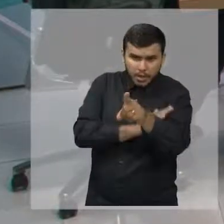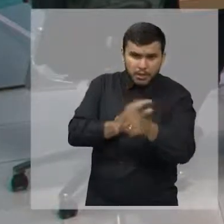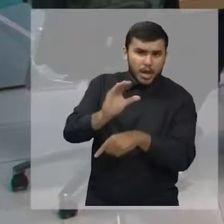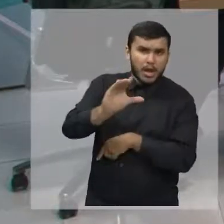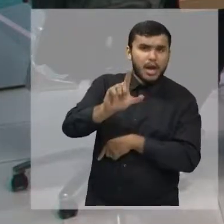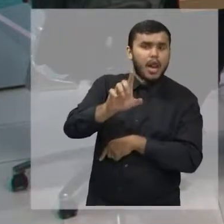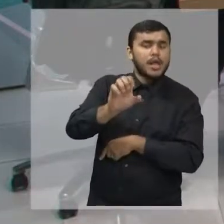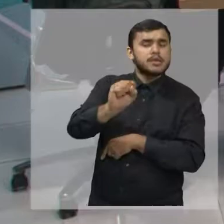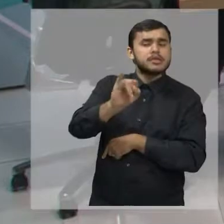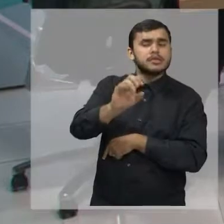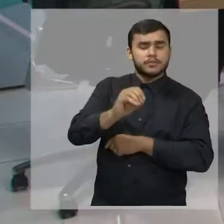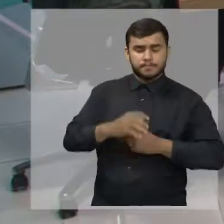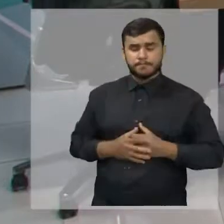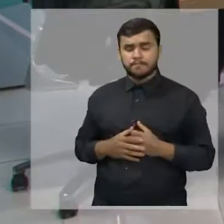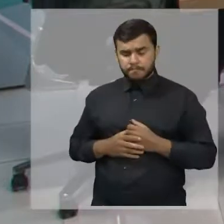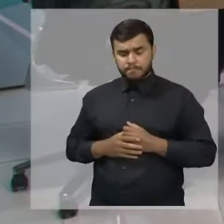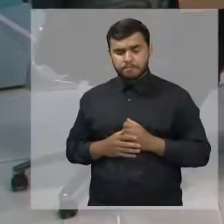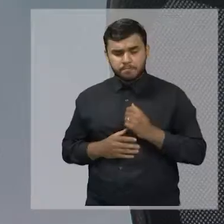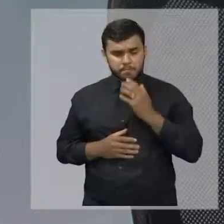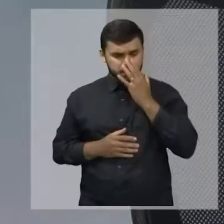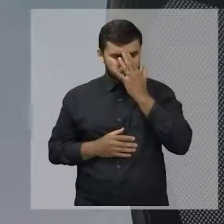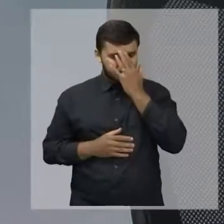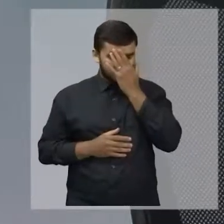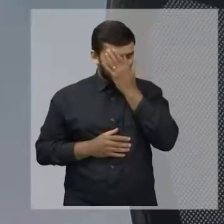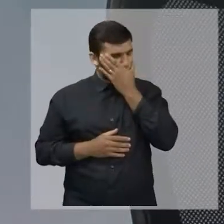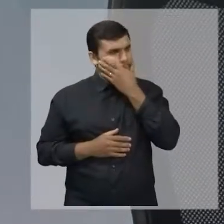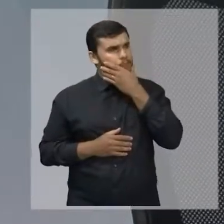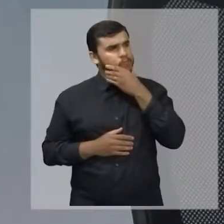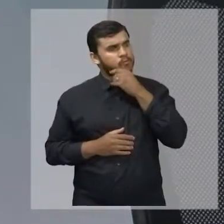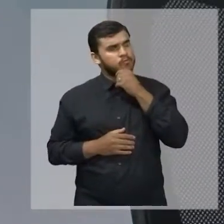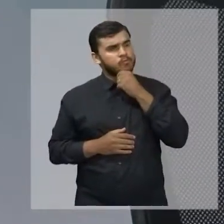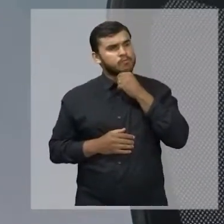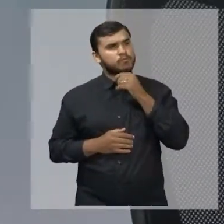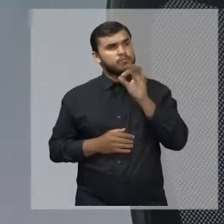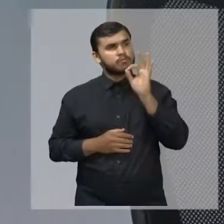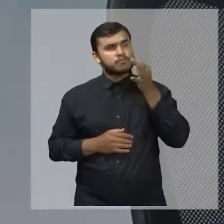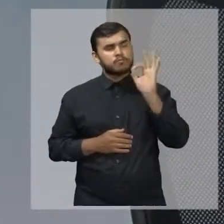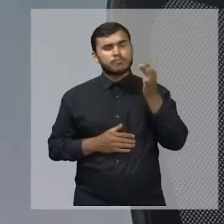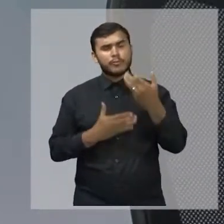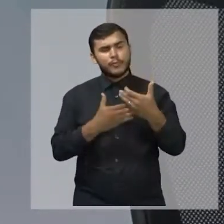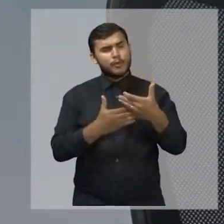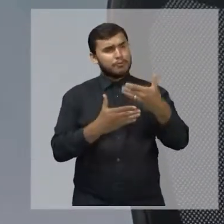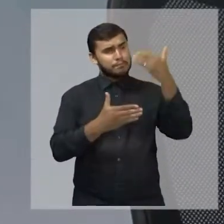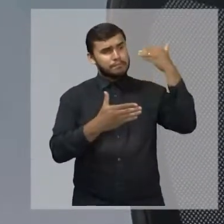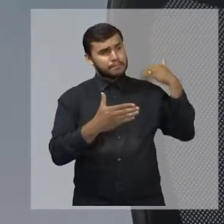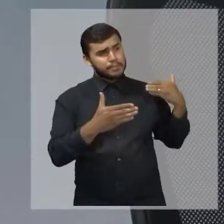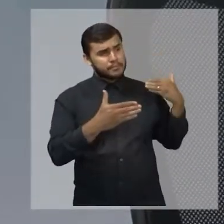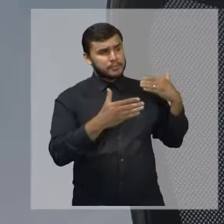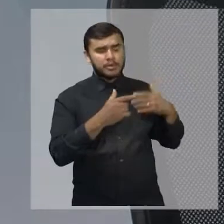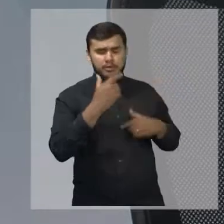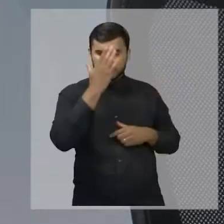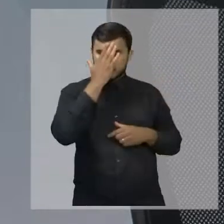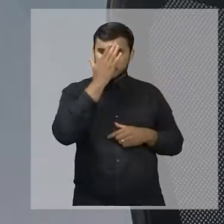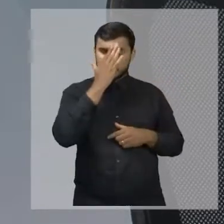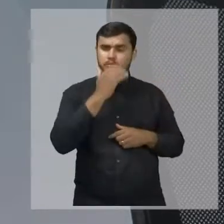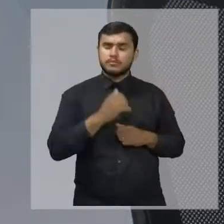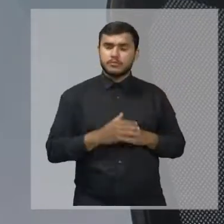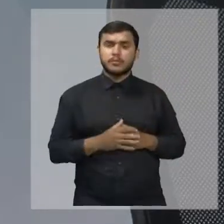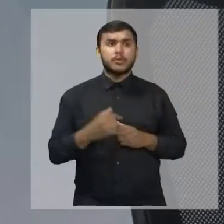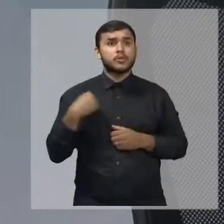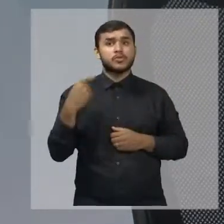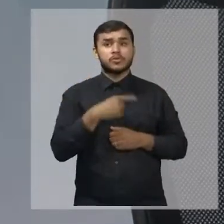trazer, inclusive voltar, porque isso já está anunciado de um certo tempo. Né? A força política que a gente